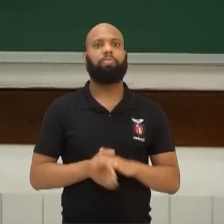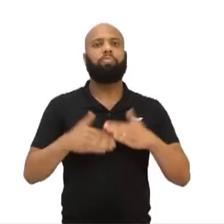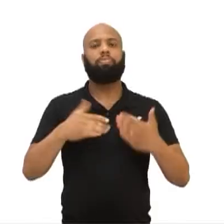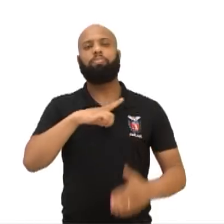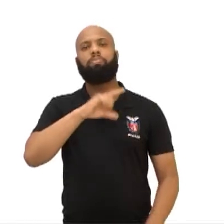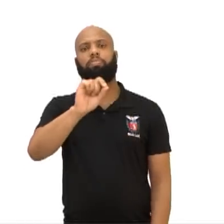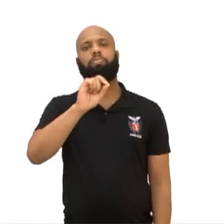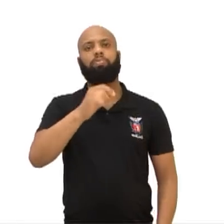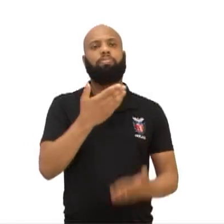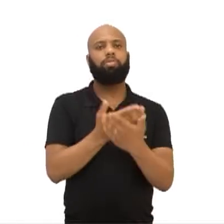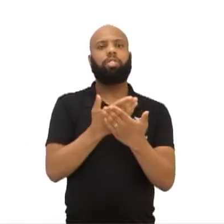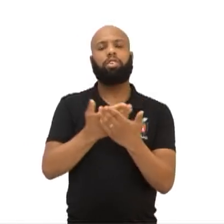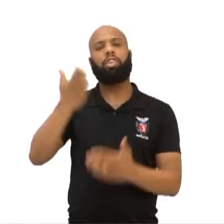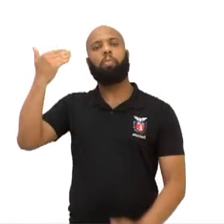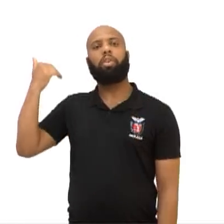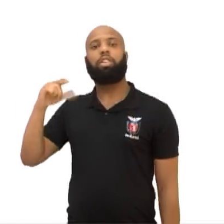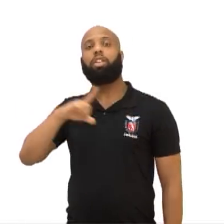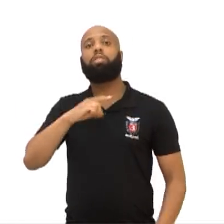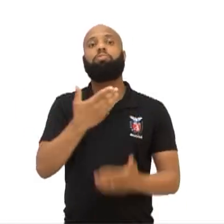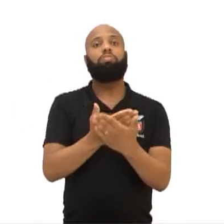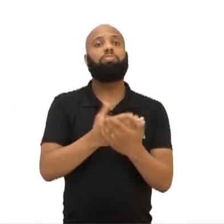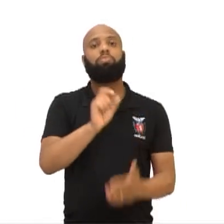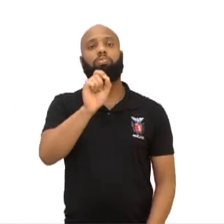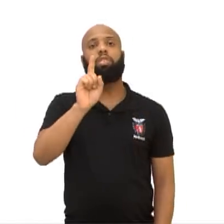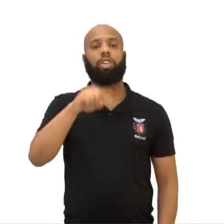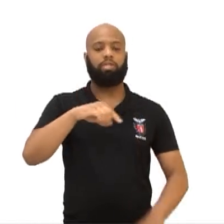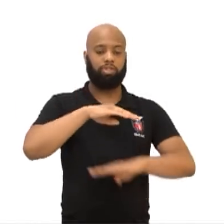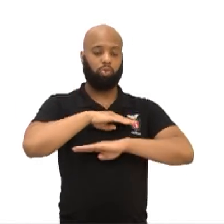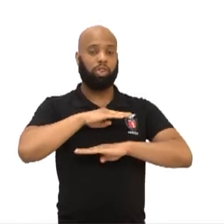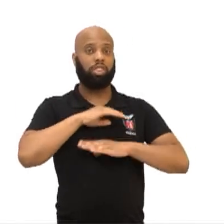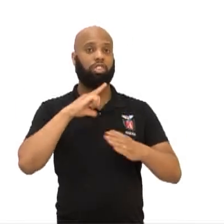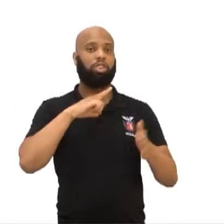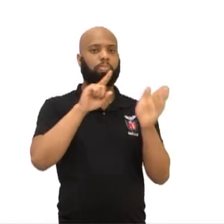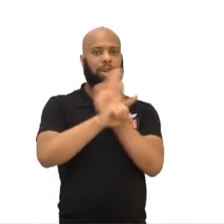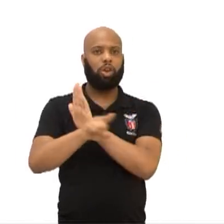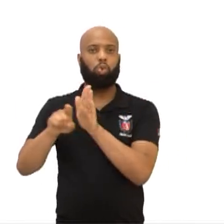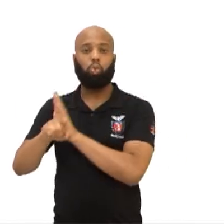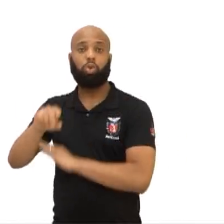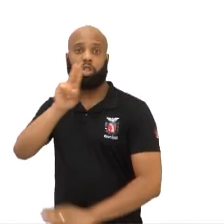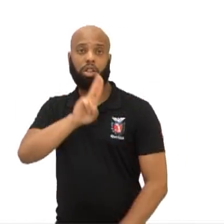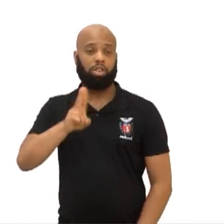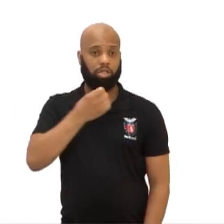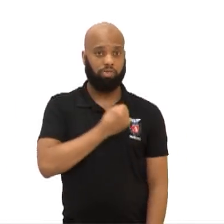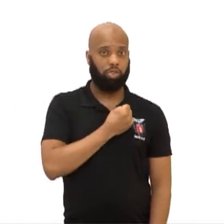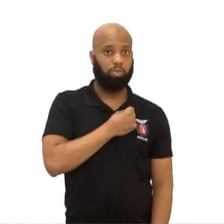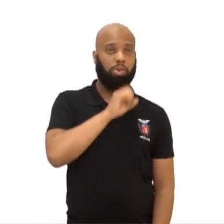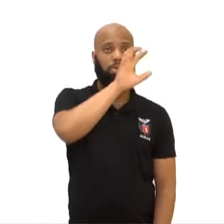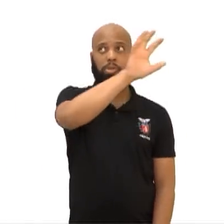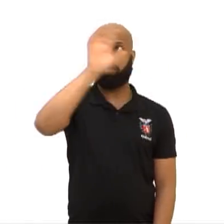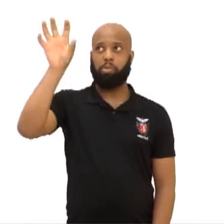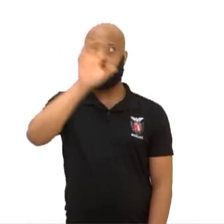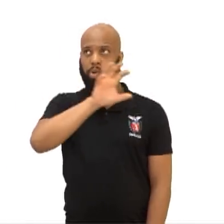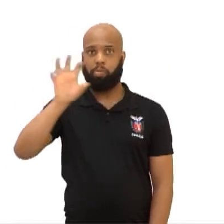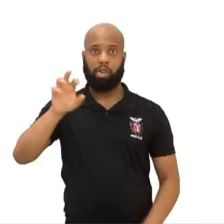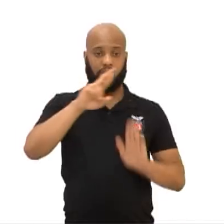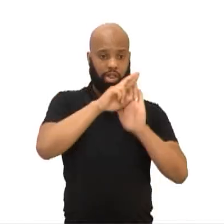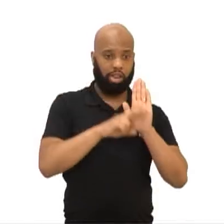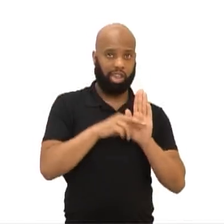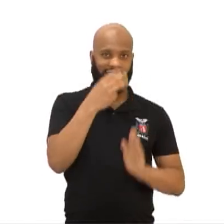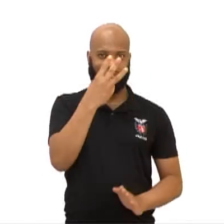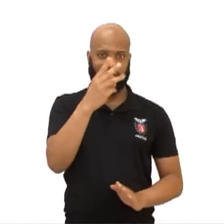Lembrando que, na aula anterior, a gente estudou situações problemas com regra de 3 simples, envolvendo